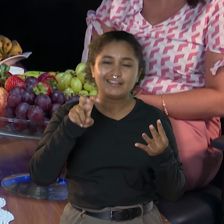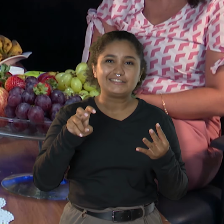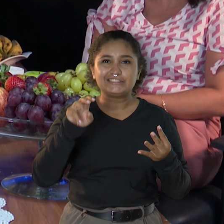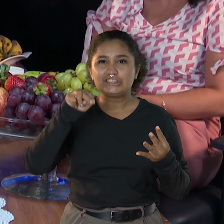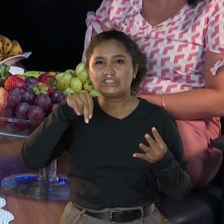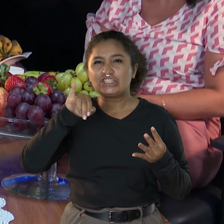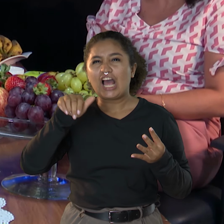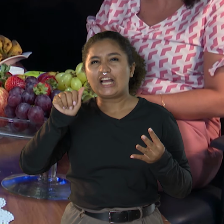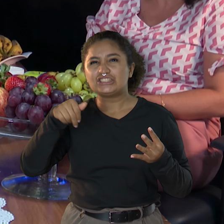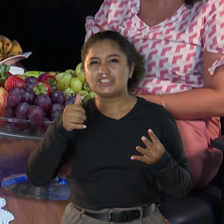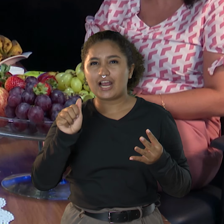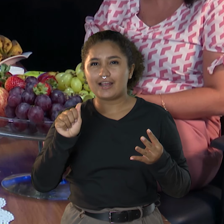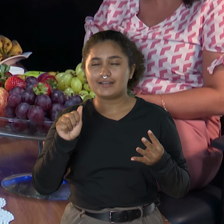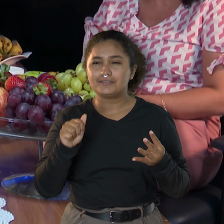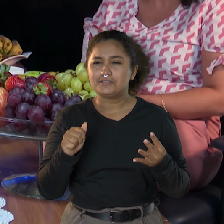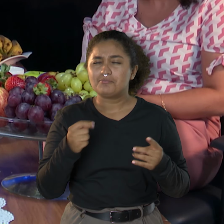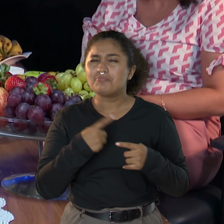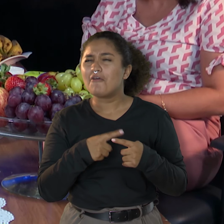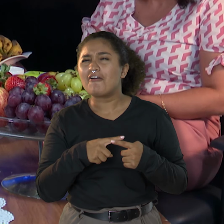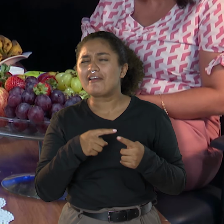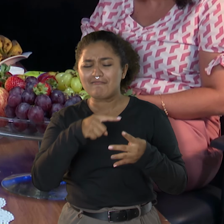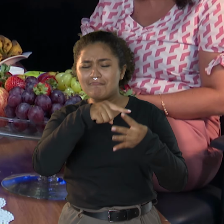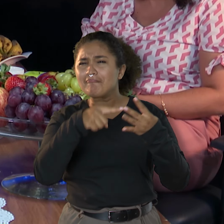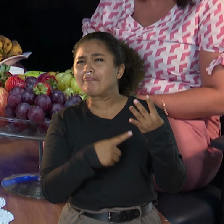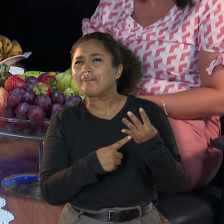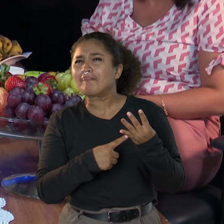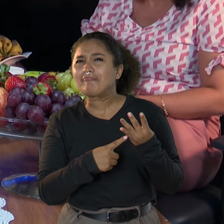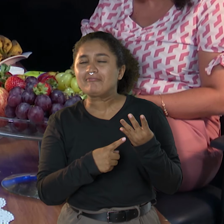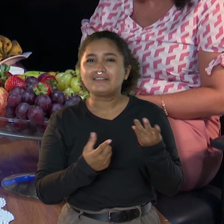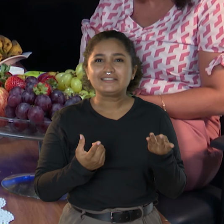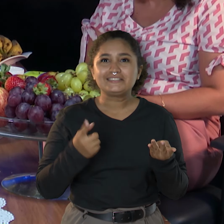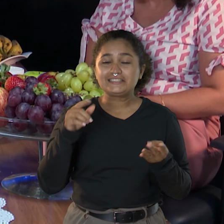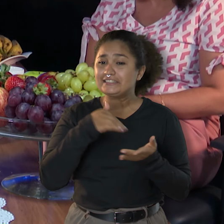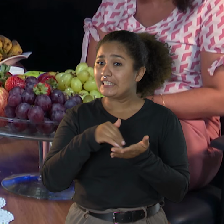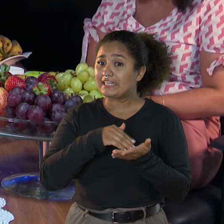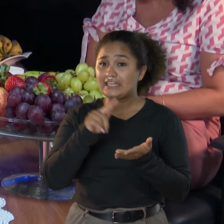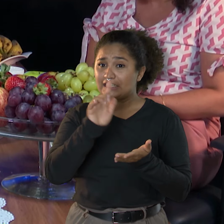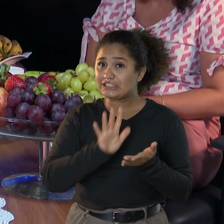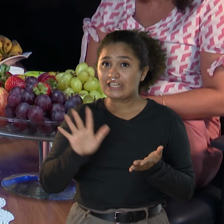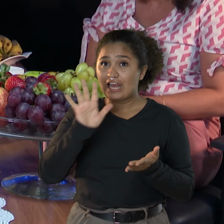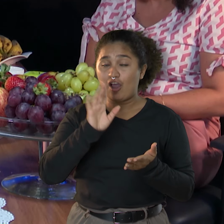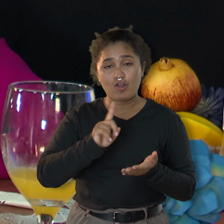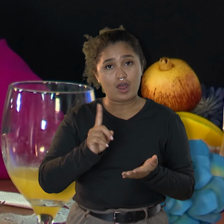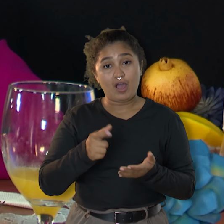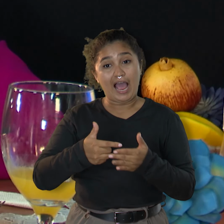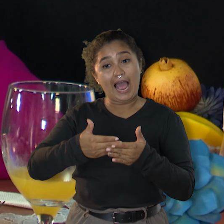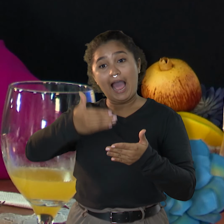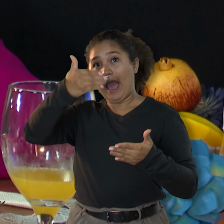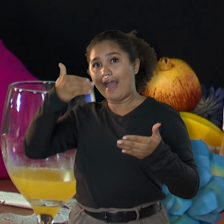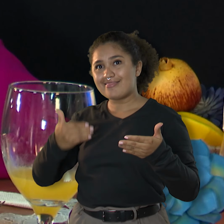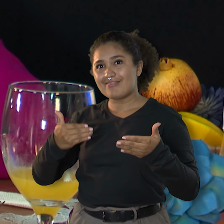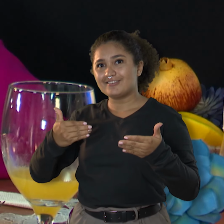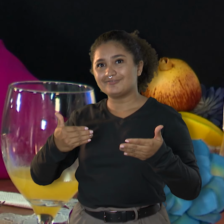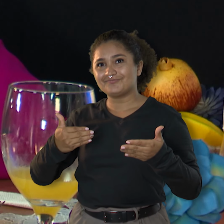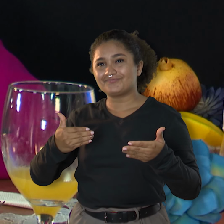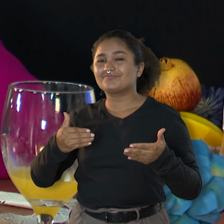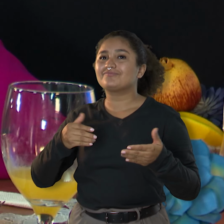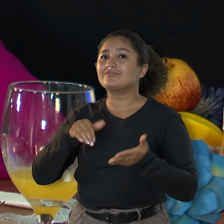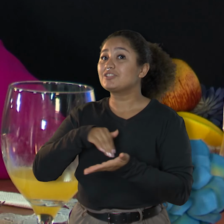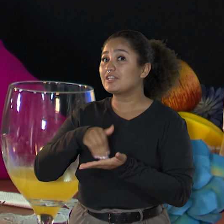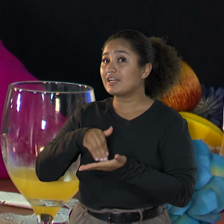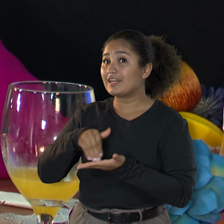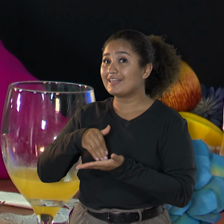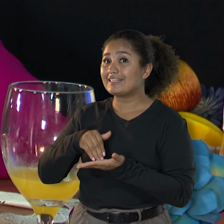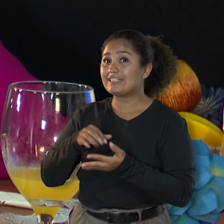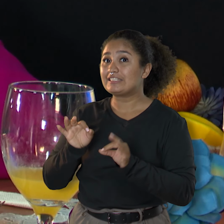legal. se deve isso, Tainá? Você acha que se deve aqui? Olha, deixa eu falar. Não foi na Secretaria-Geral. Não foi? Não, foi antes. Foi antes? Foi na Secretaria de Gestão Estratégica.